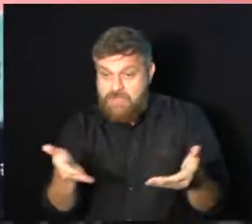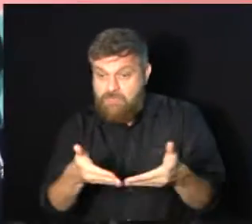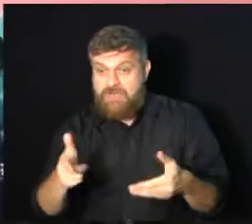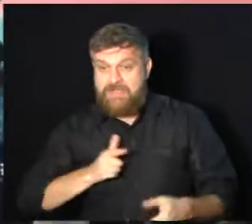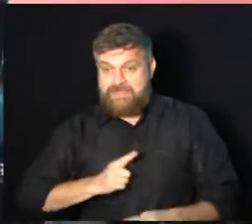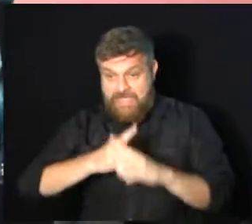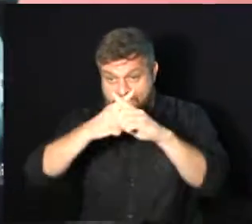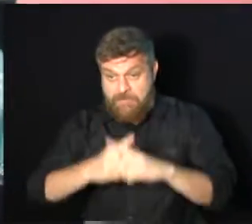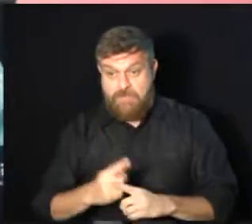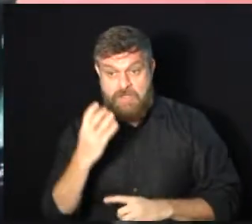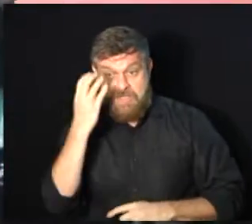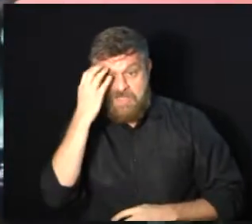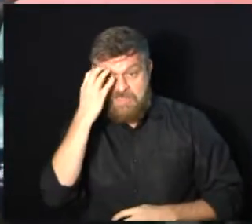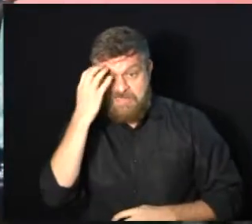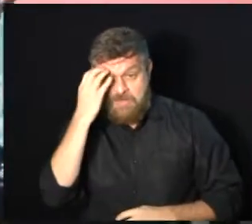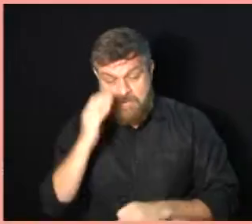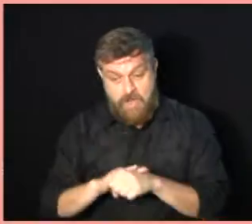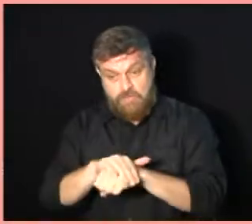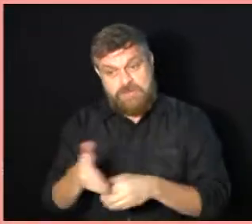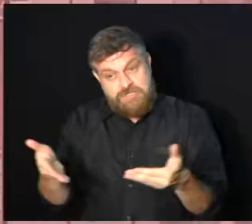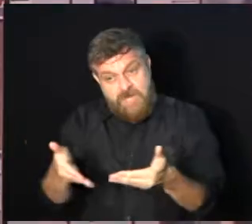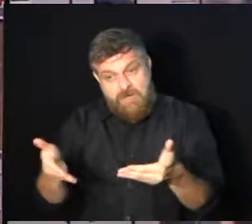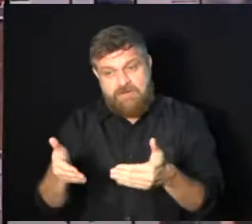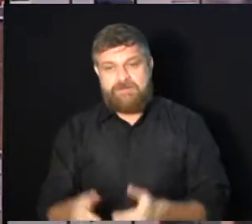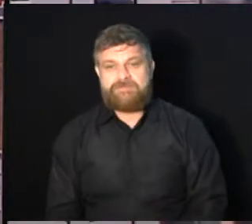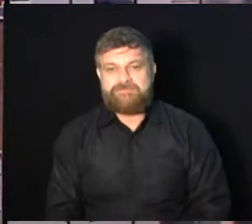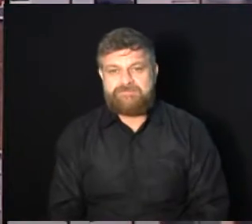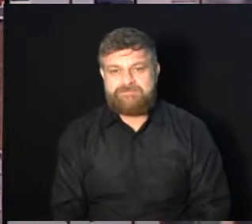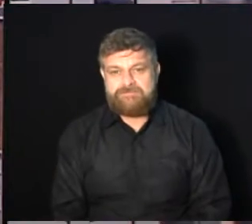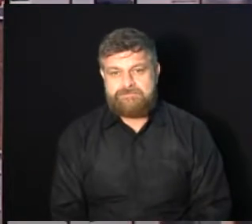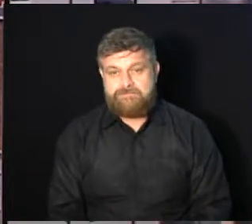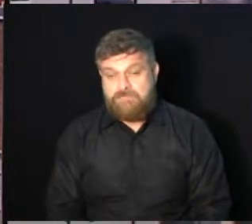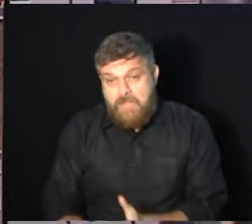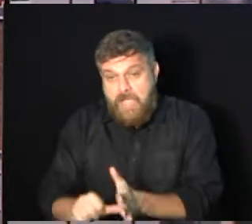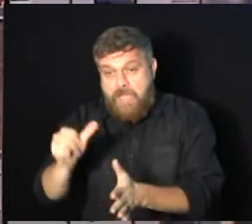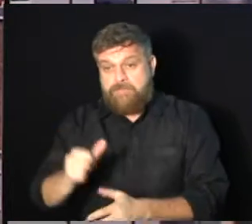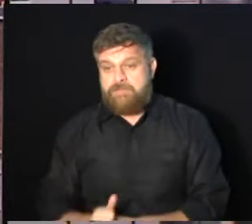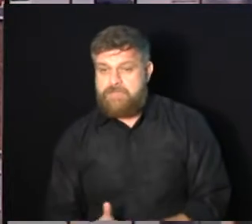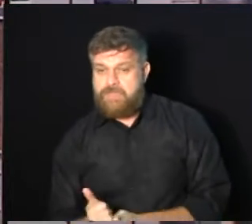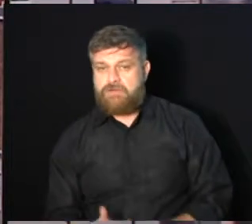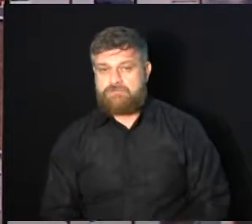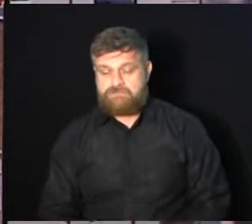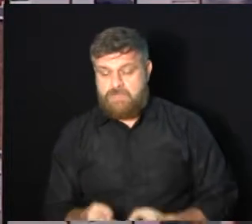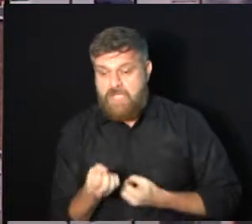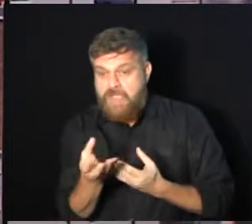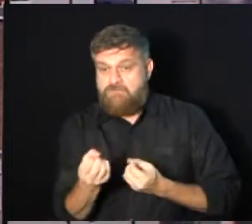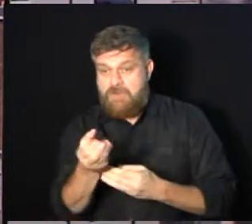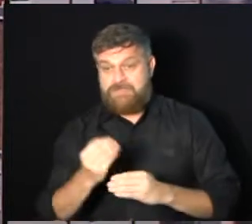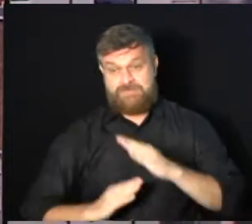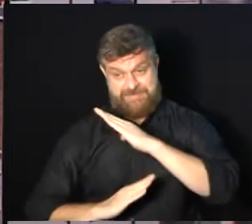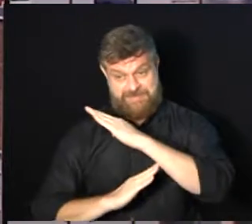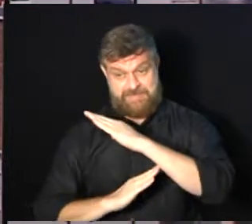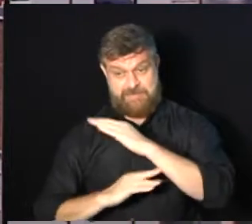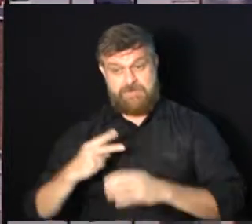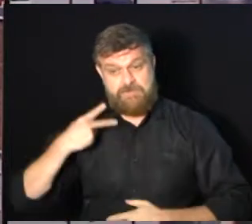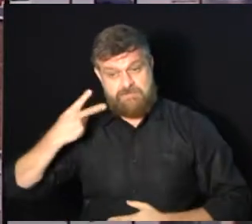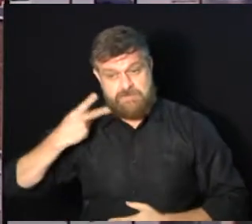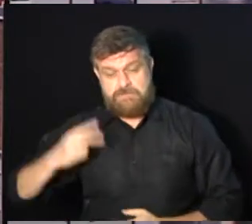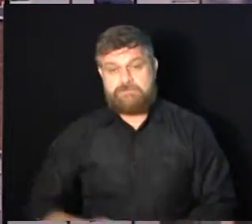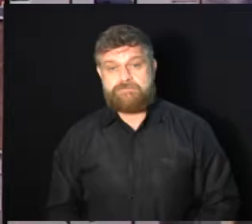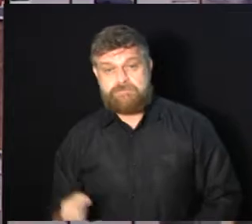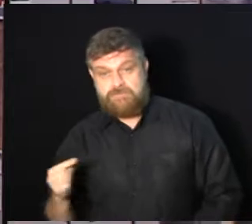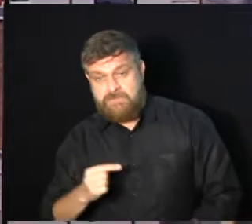nesta noite no ginásio do Taquaral. Mas primeiro as informações do Legislativo. O vereador